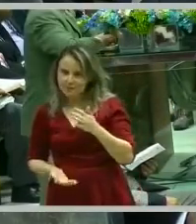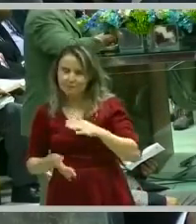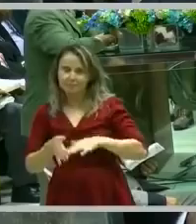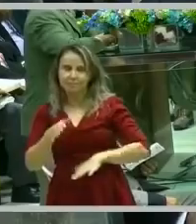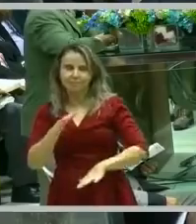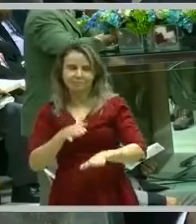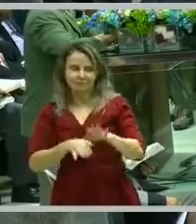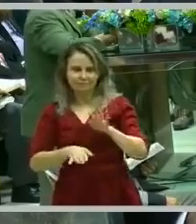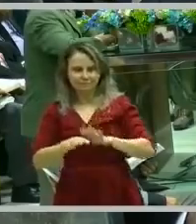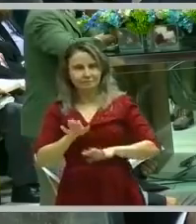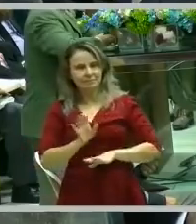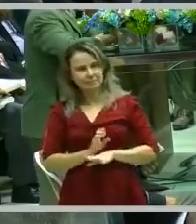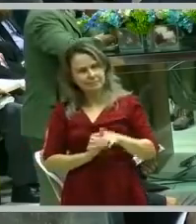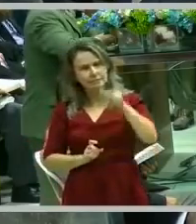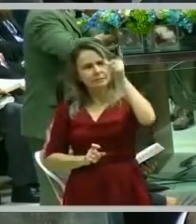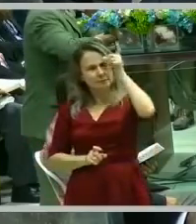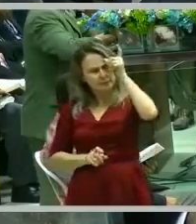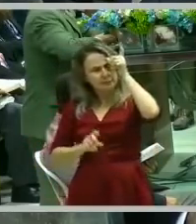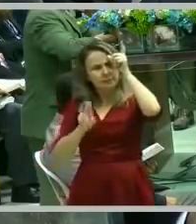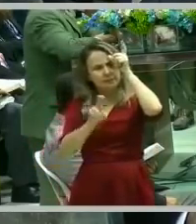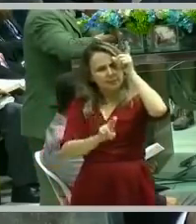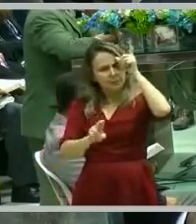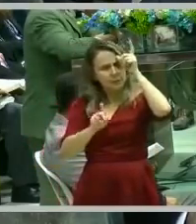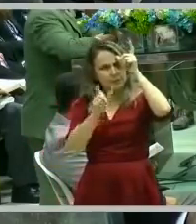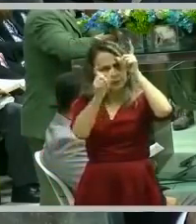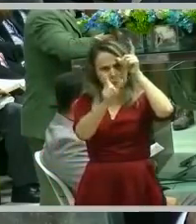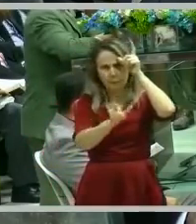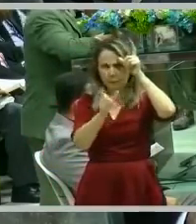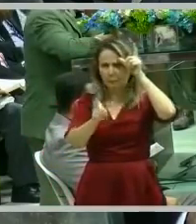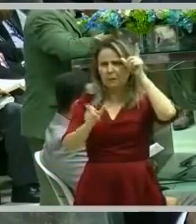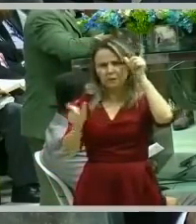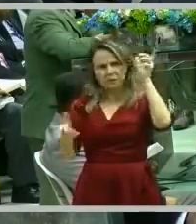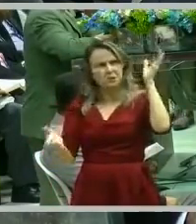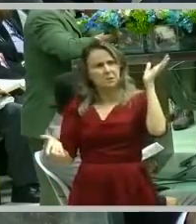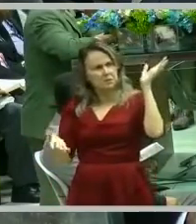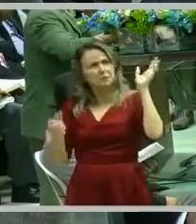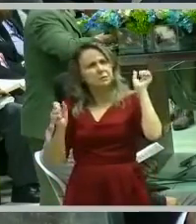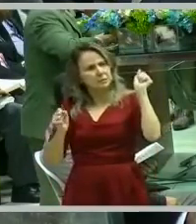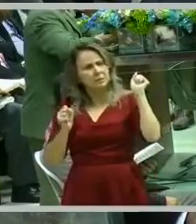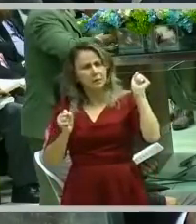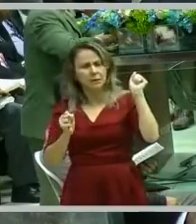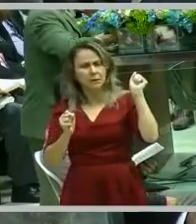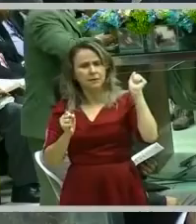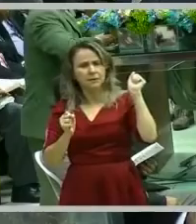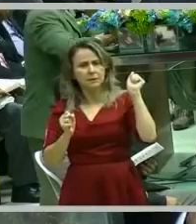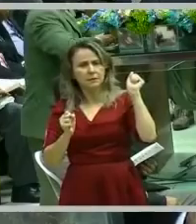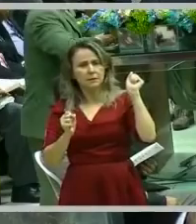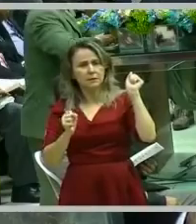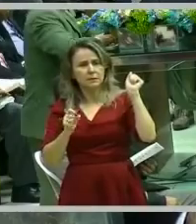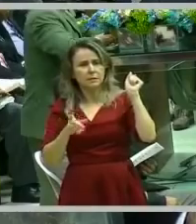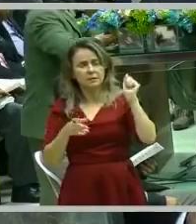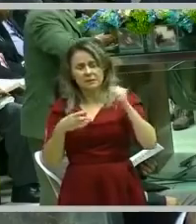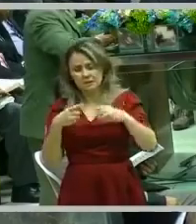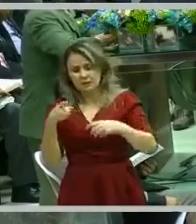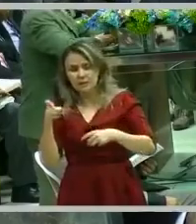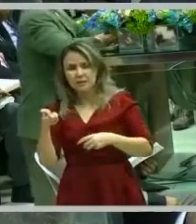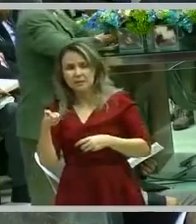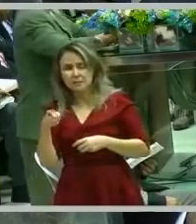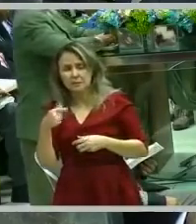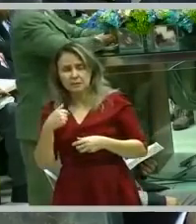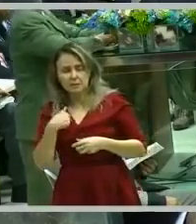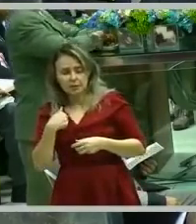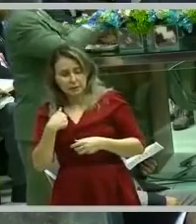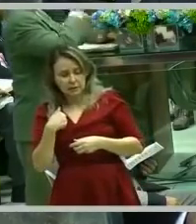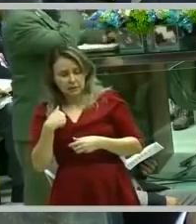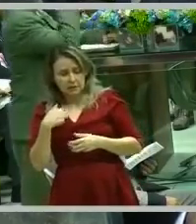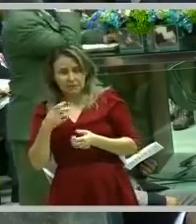O diabo vai usar alguém, que é justamente para lhe desanimar, para lhe tirar do sério, para você sair da posição, para